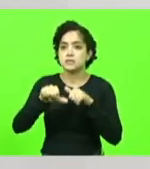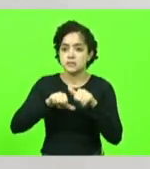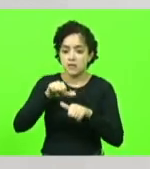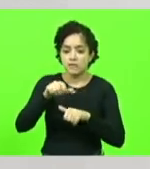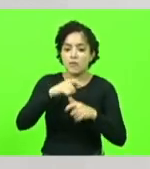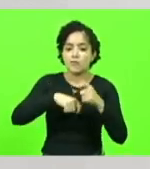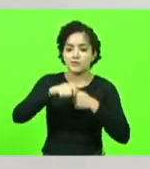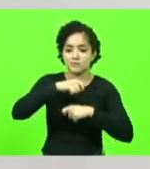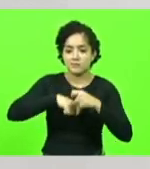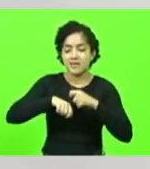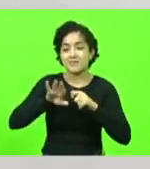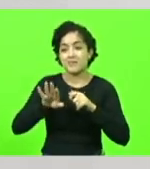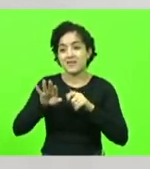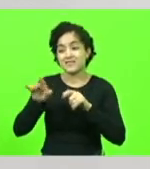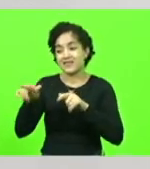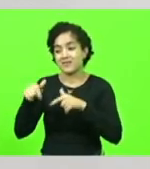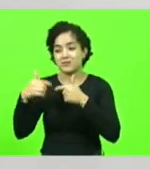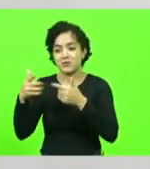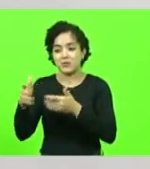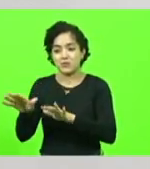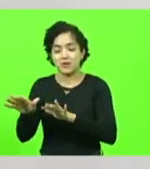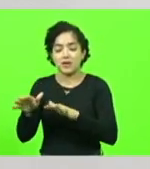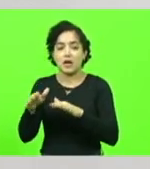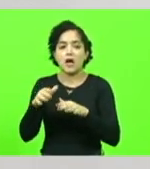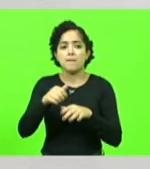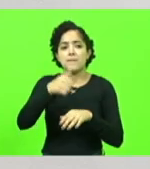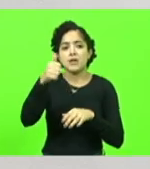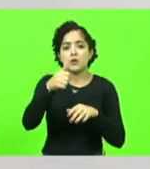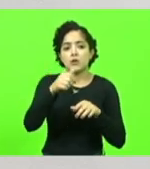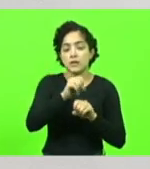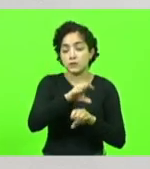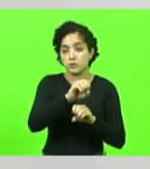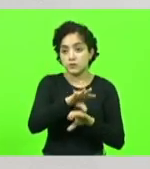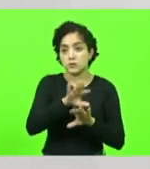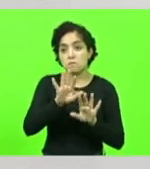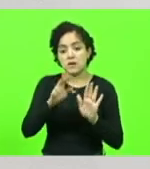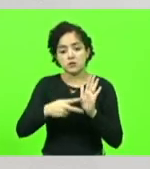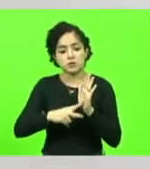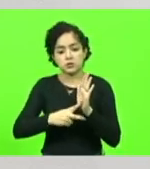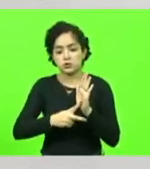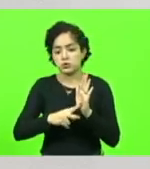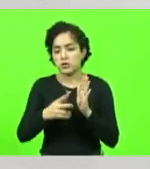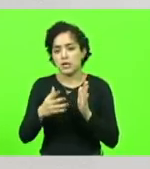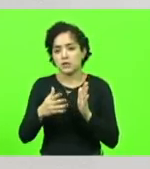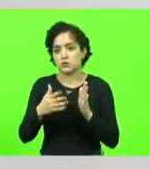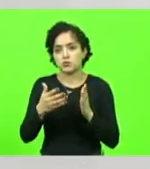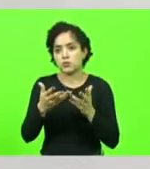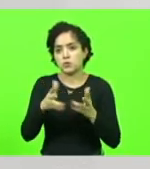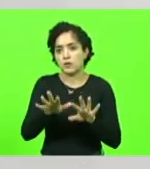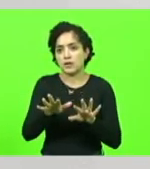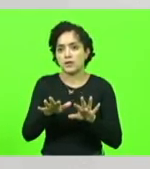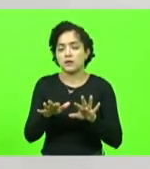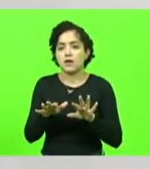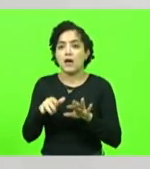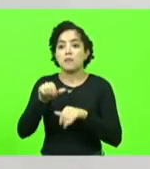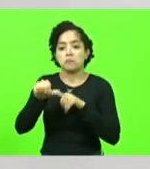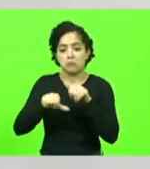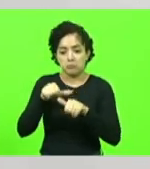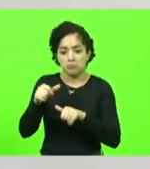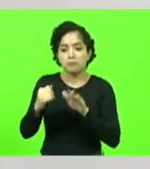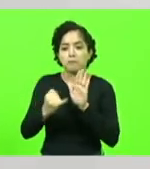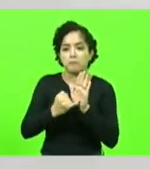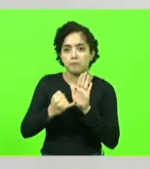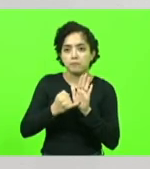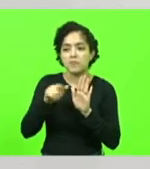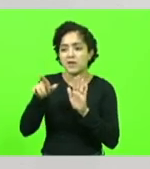aí o servidor não quer. Precisamos melhorar a educação. Ah, não, mas aí o sindicato da educação não deixa. Precisamos de uma reforma tributária. Ah, aí um